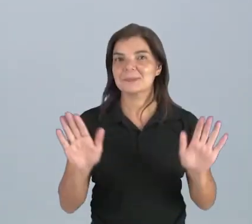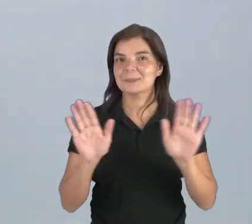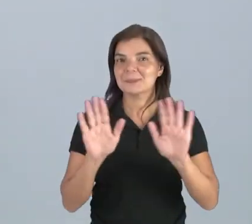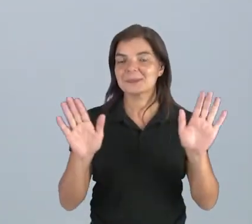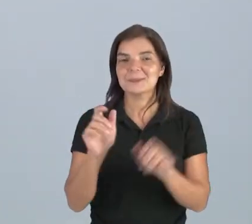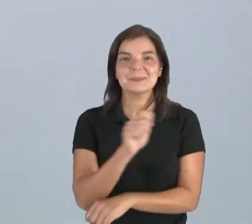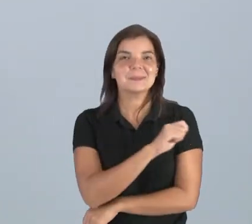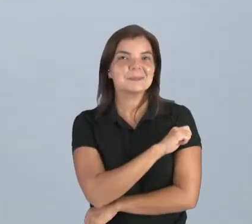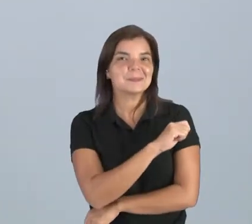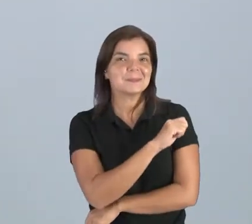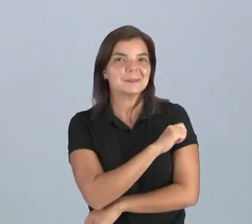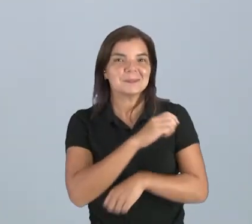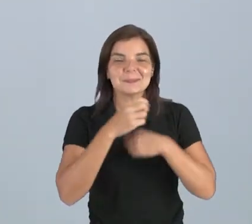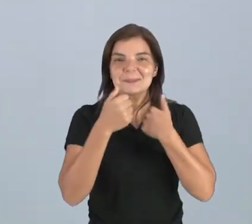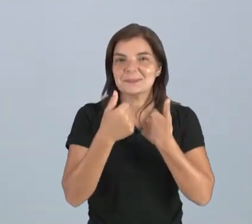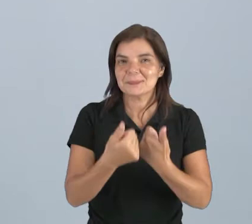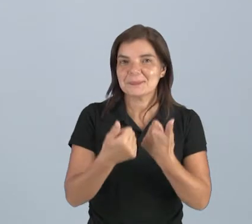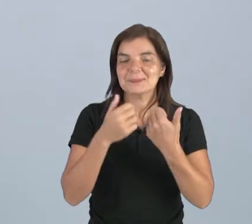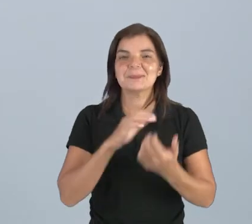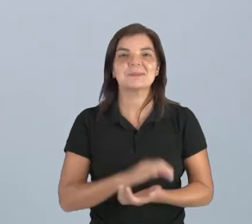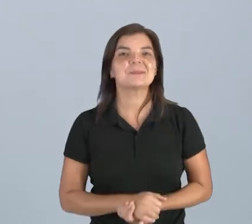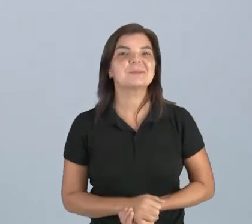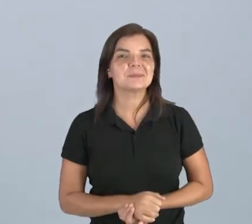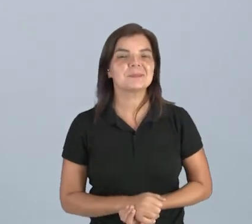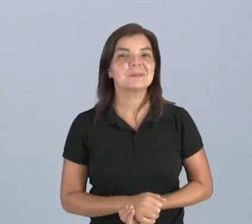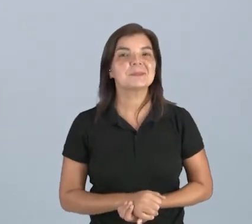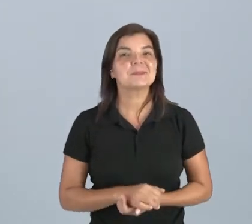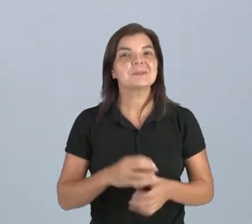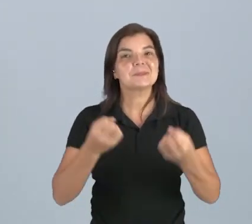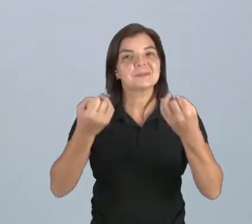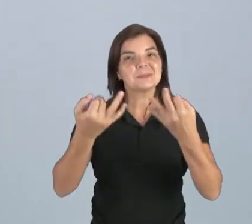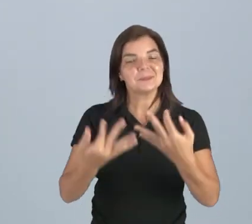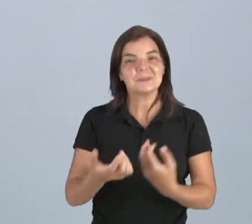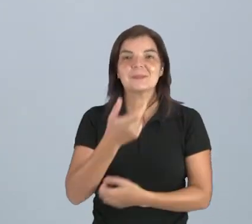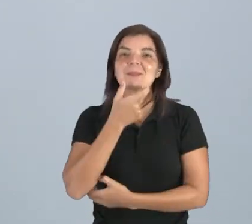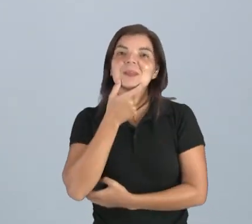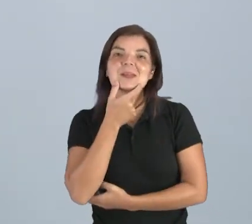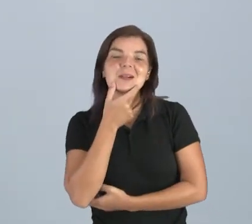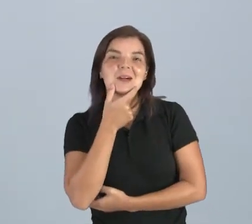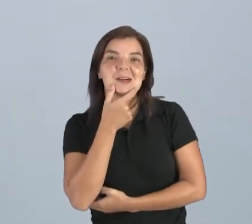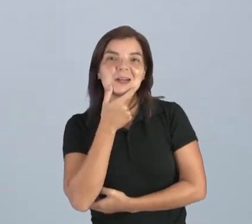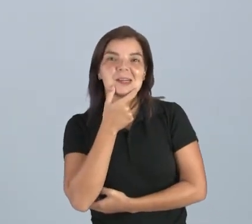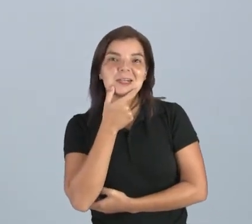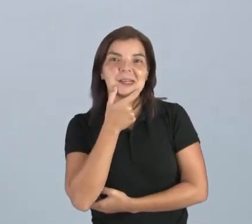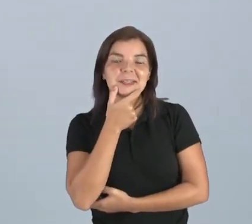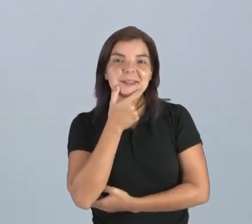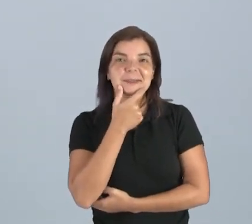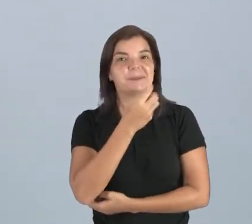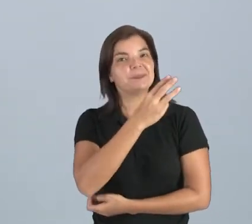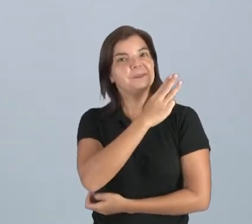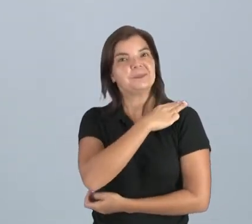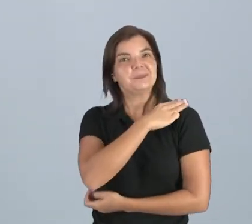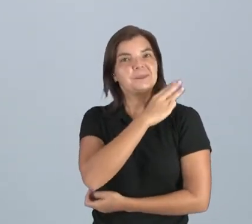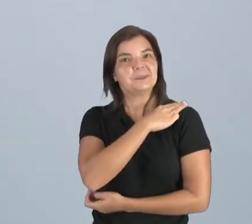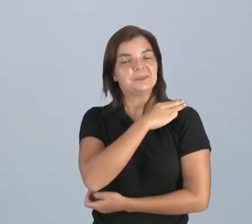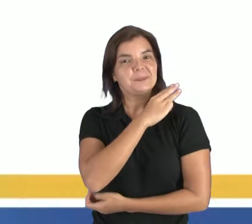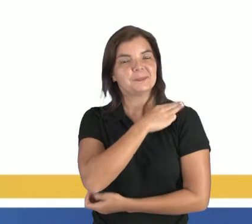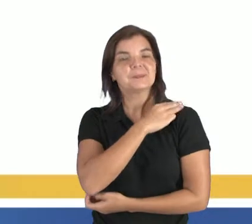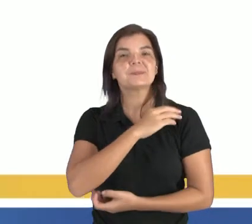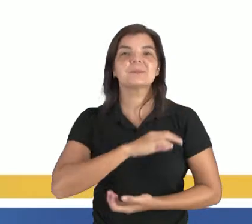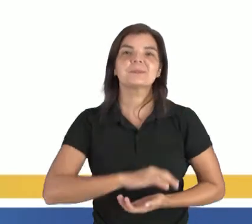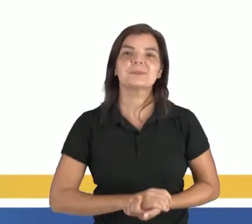Hello students, how are you? Estou aqui novamente para falar de língua inglesa, terceira série do